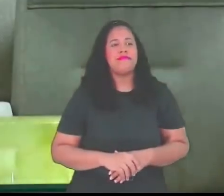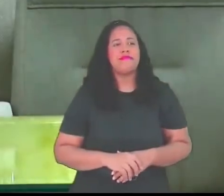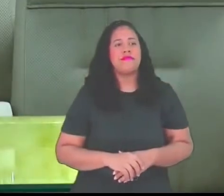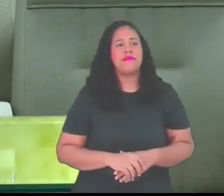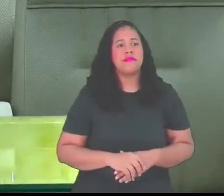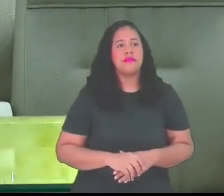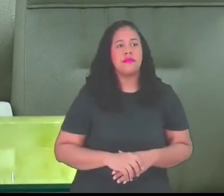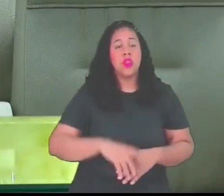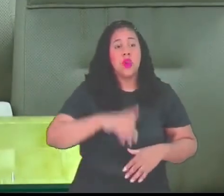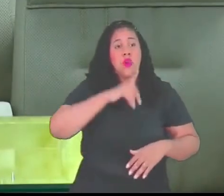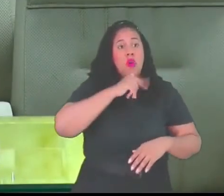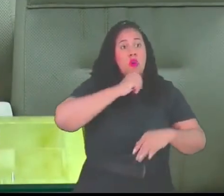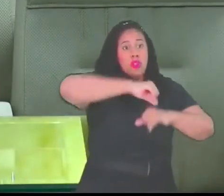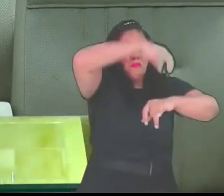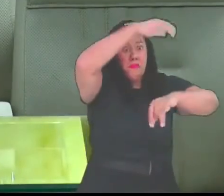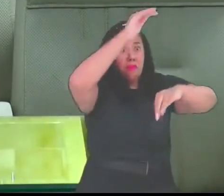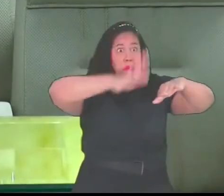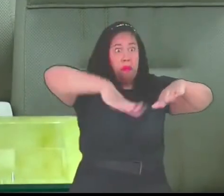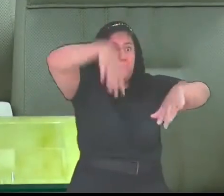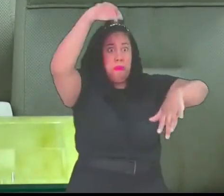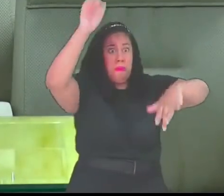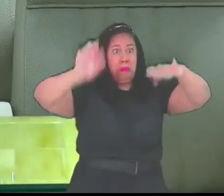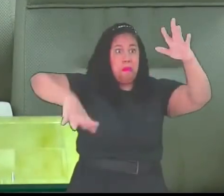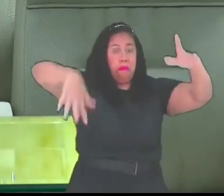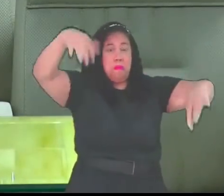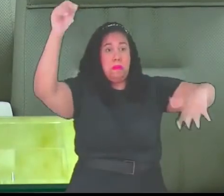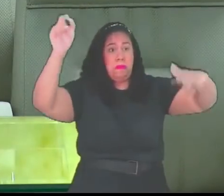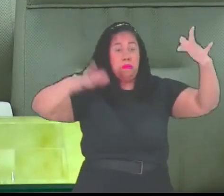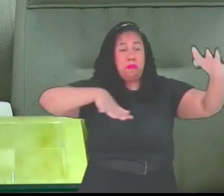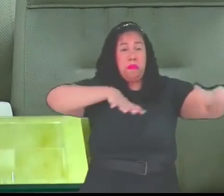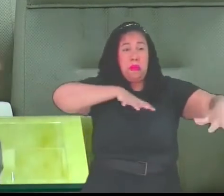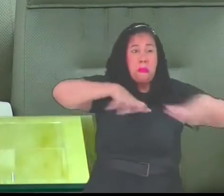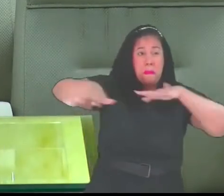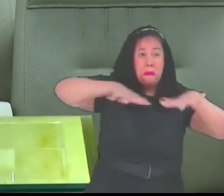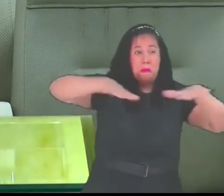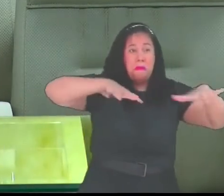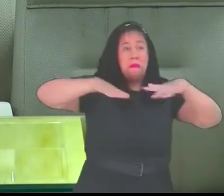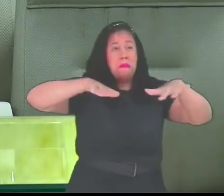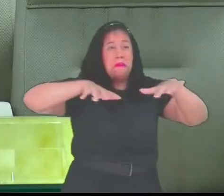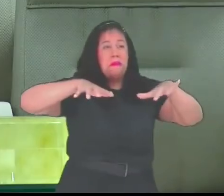um tsunami, um abalo sísmico.